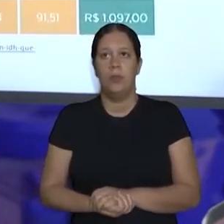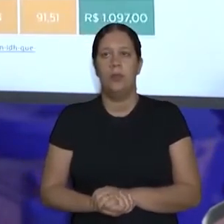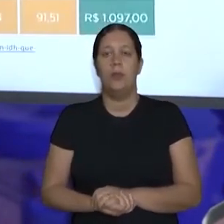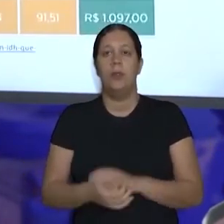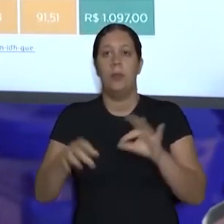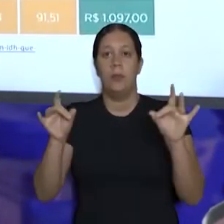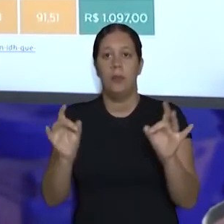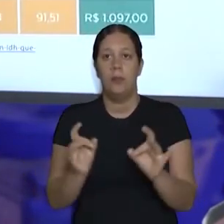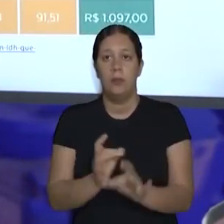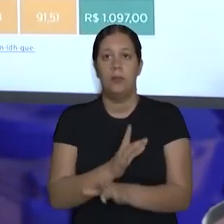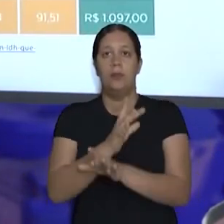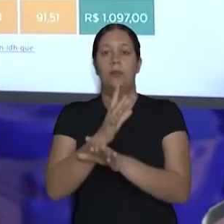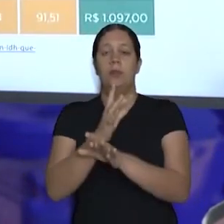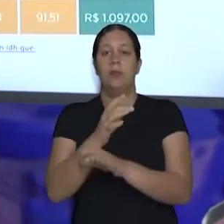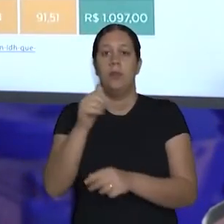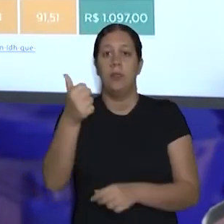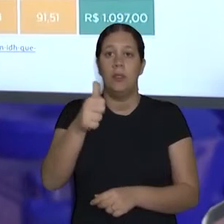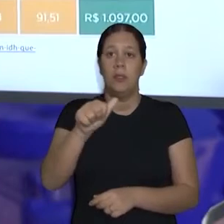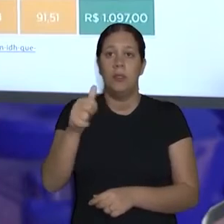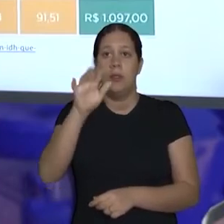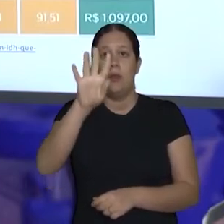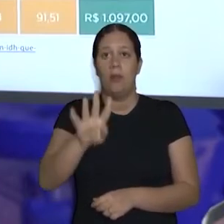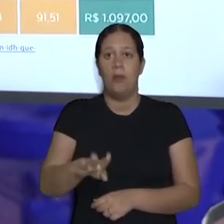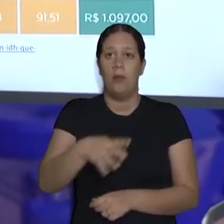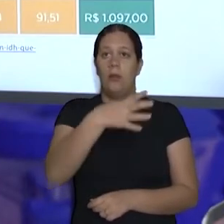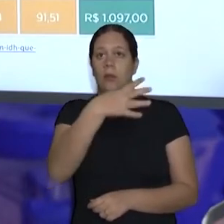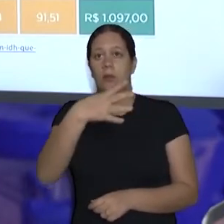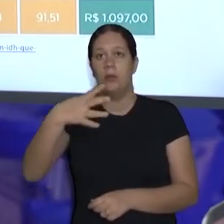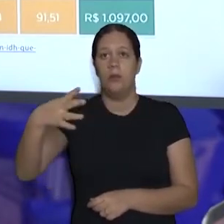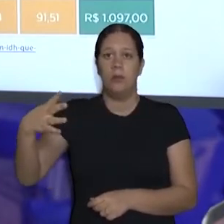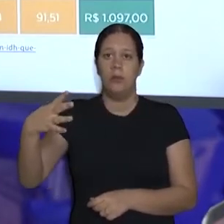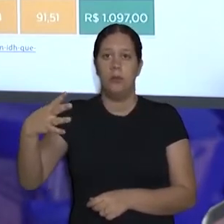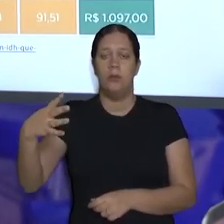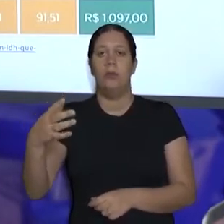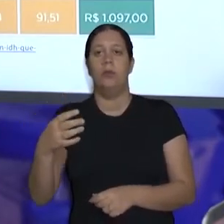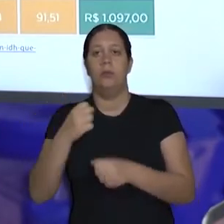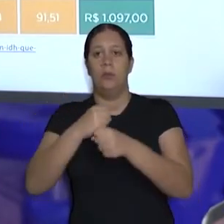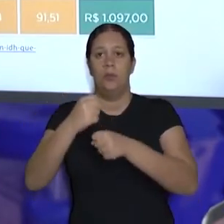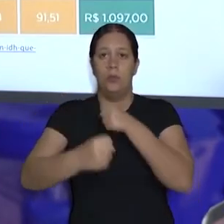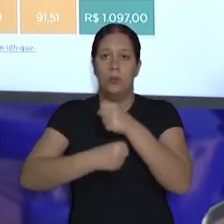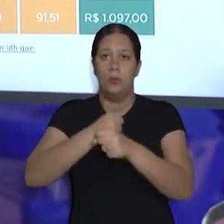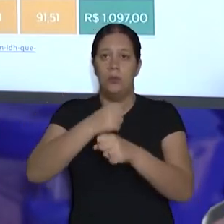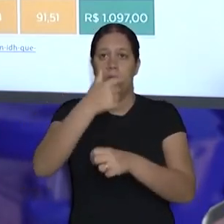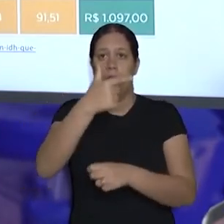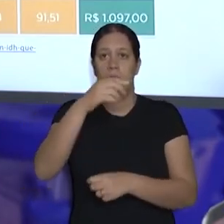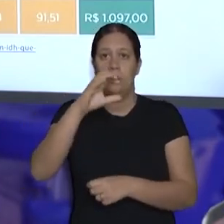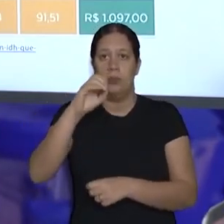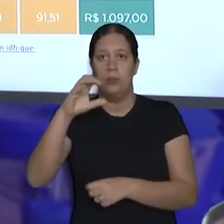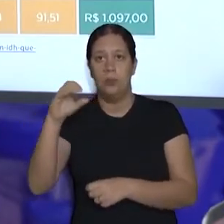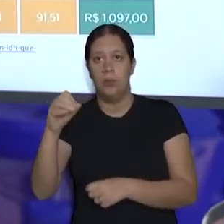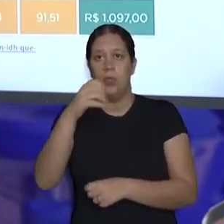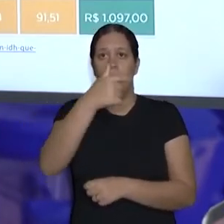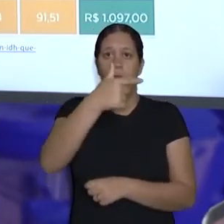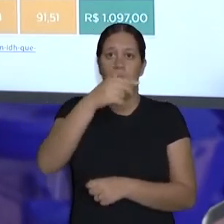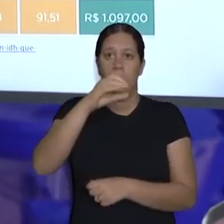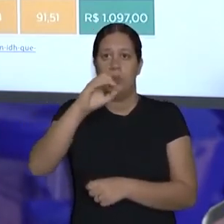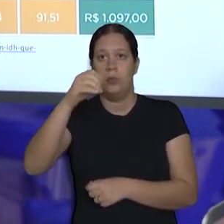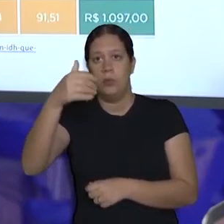E para terminar, nós vamos analisar essa tabela, que mostra os índices dos anos 2000, ano